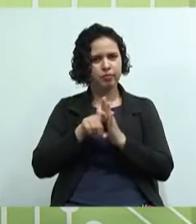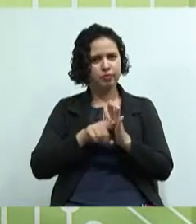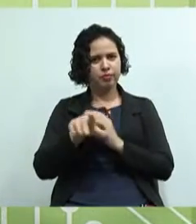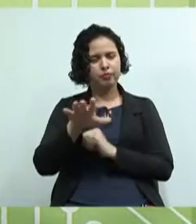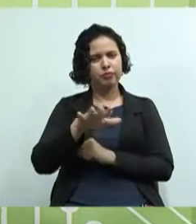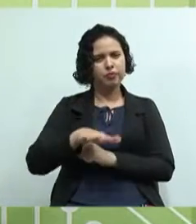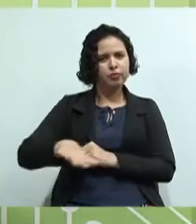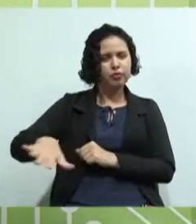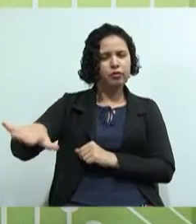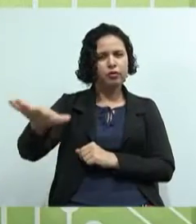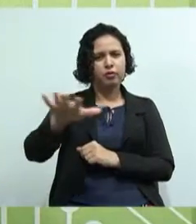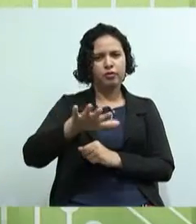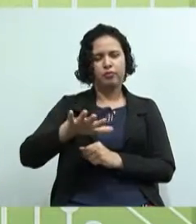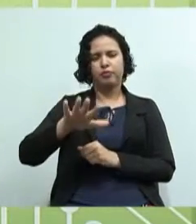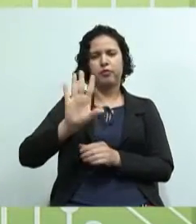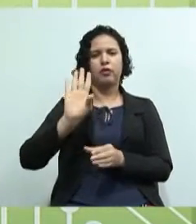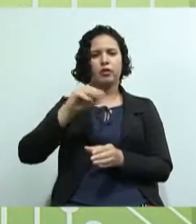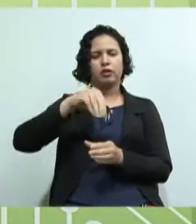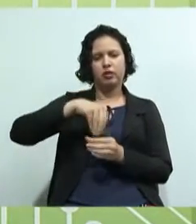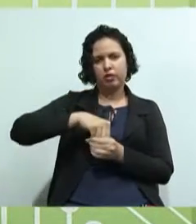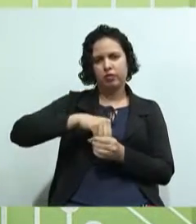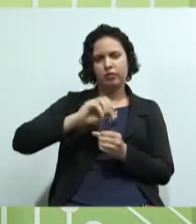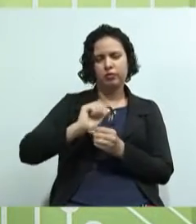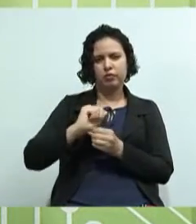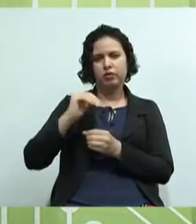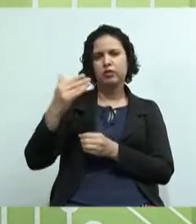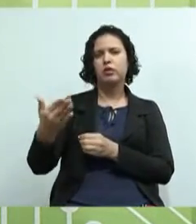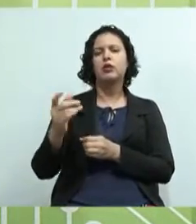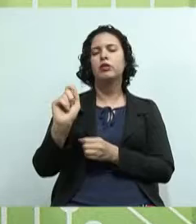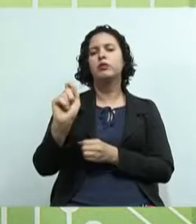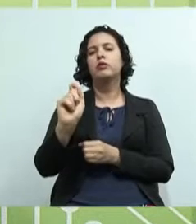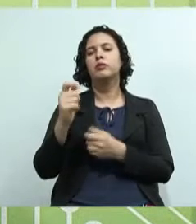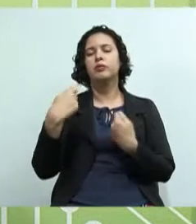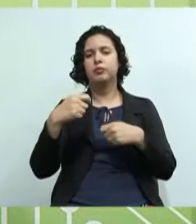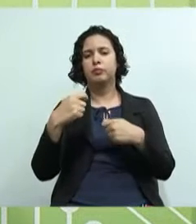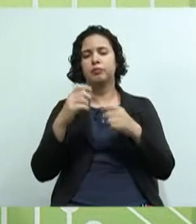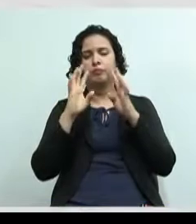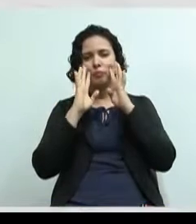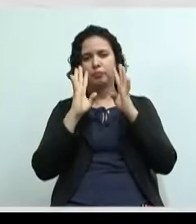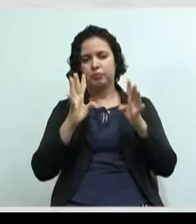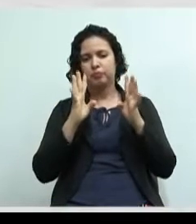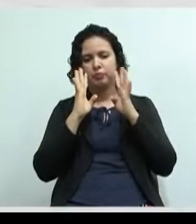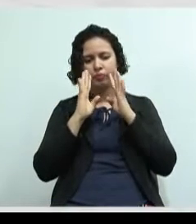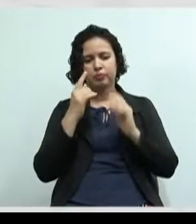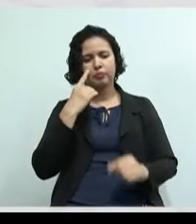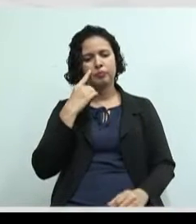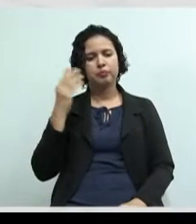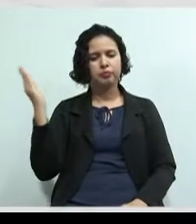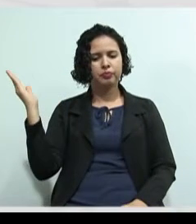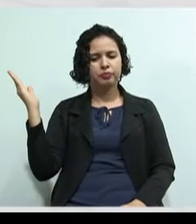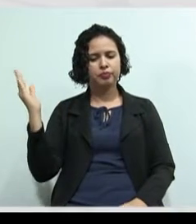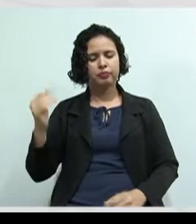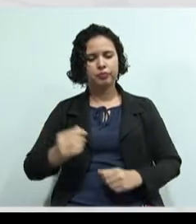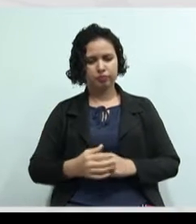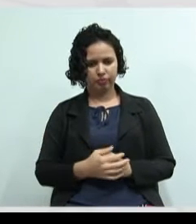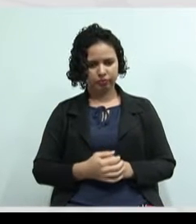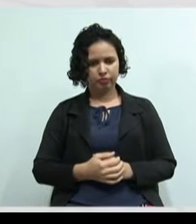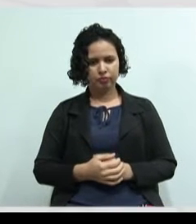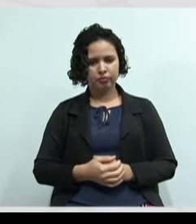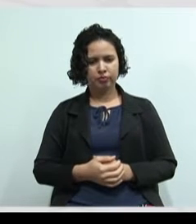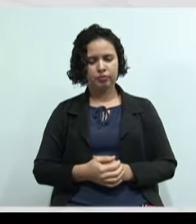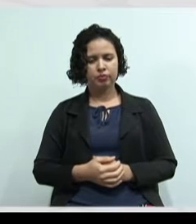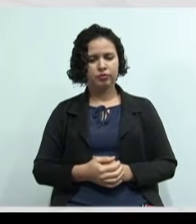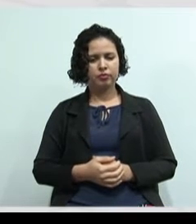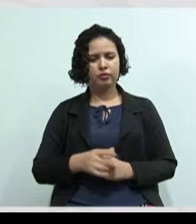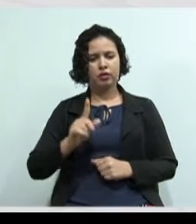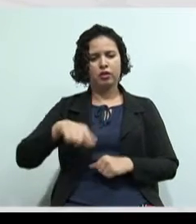ambiente, seja ele externo, seja ele interno? Então você precisa ficar atento. Coloca aí na tela que eu quero te mostrar uma coisa, ó. Análise de ambientes, ele é